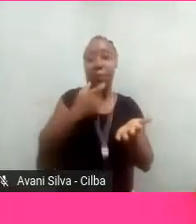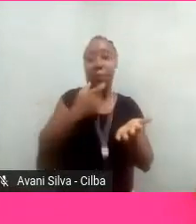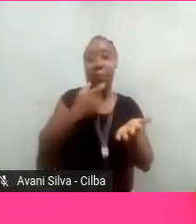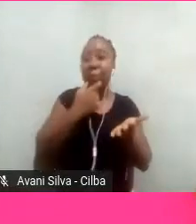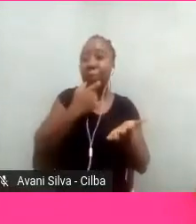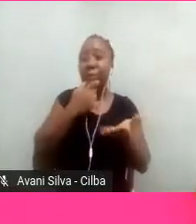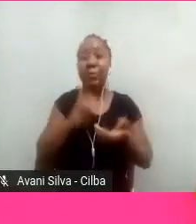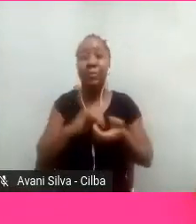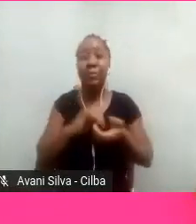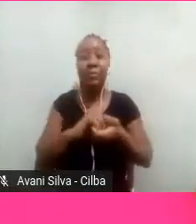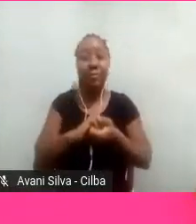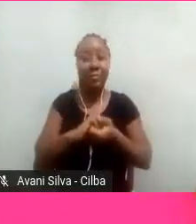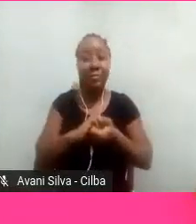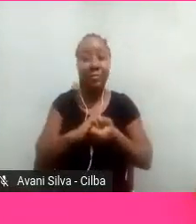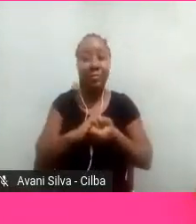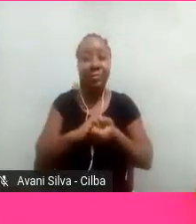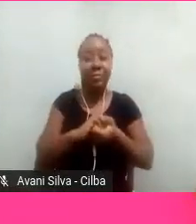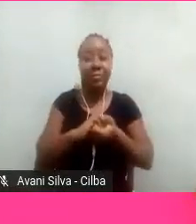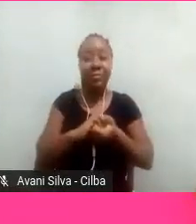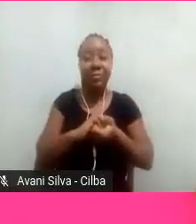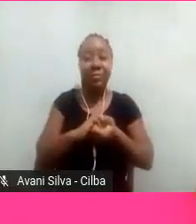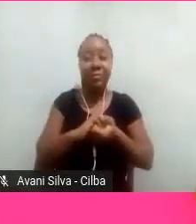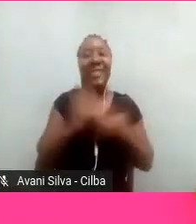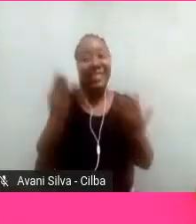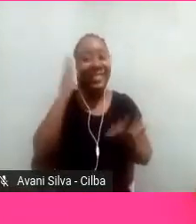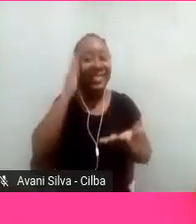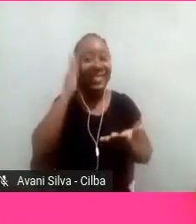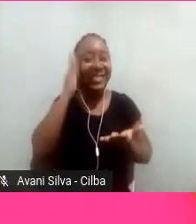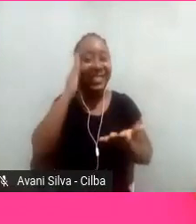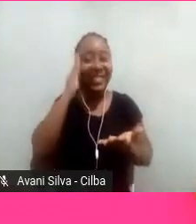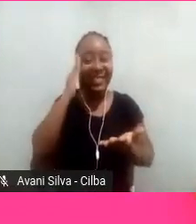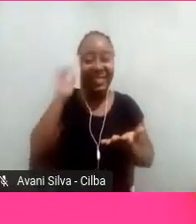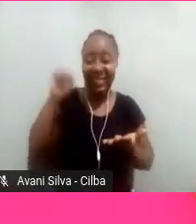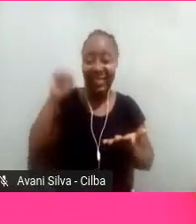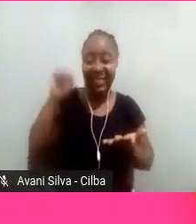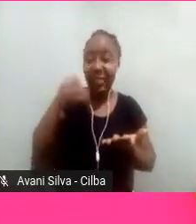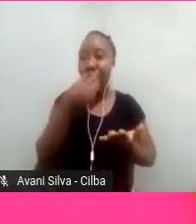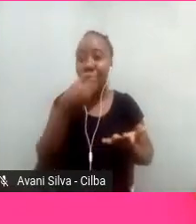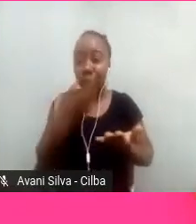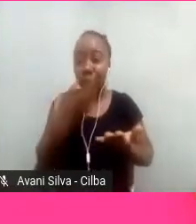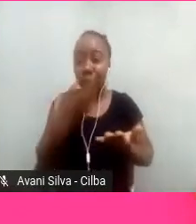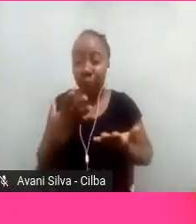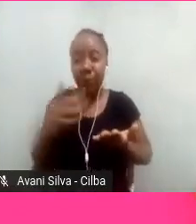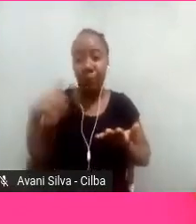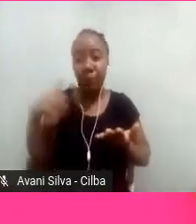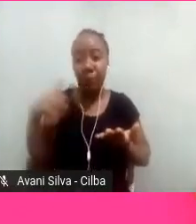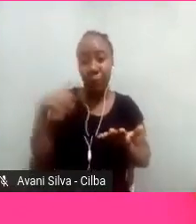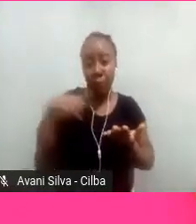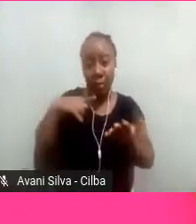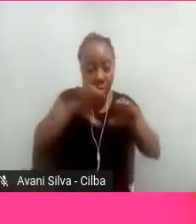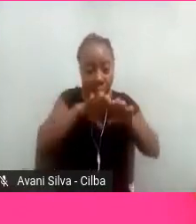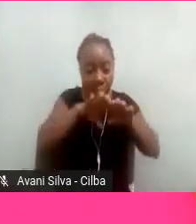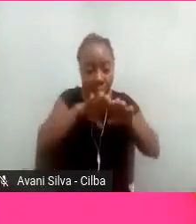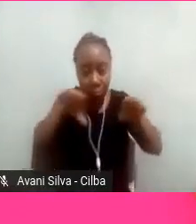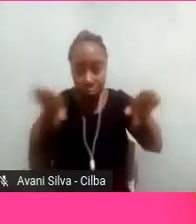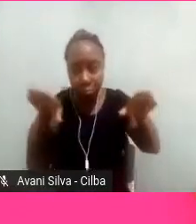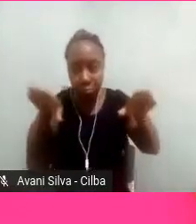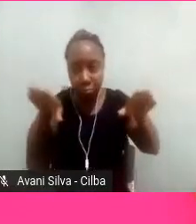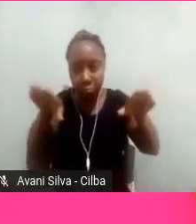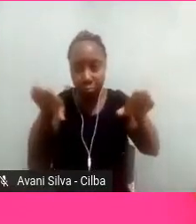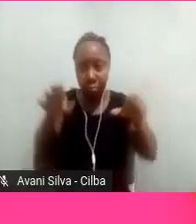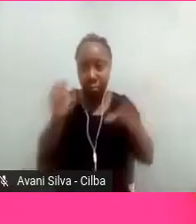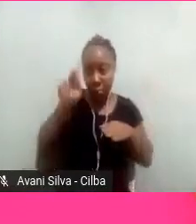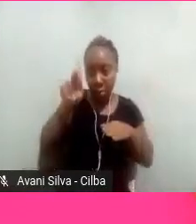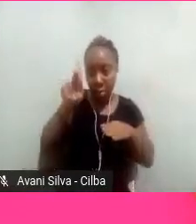Bom, eu sei que assim também é. Bom, então aqui, ó, eu tenho o objeto, ok? Tá pronto aqui.